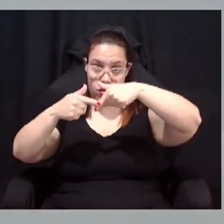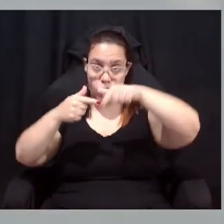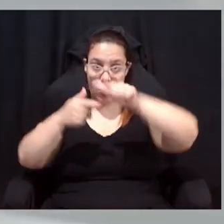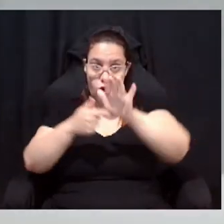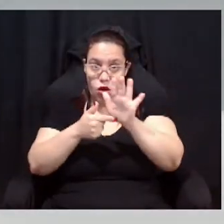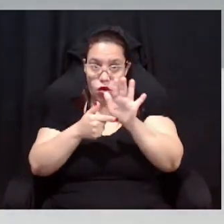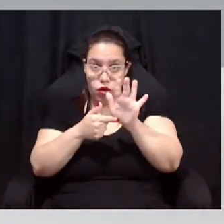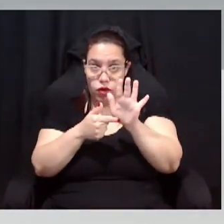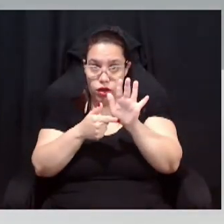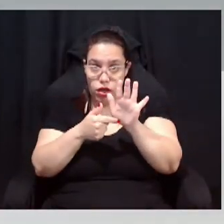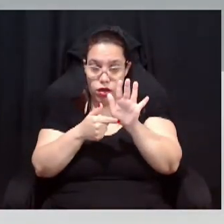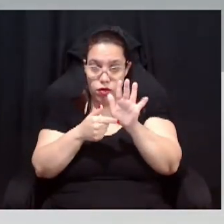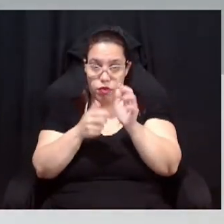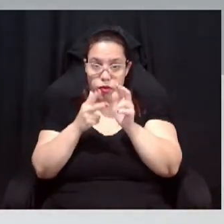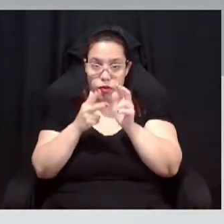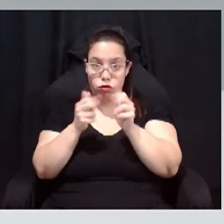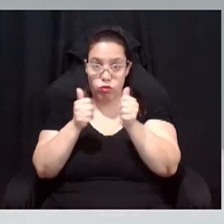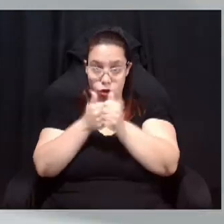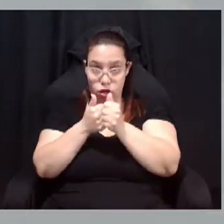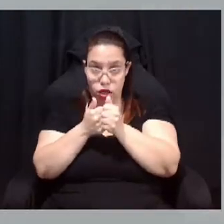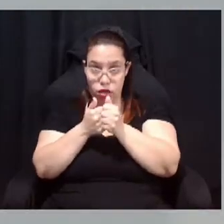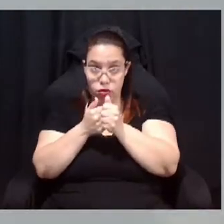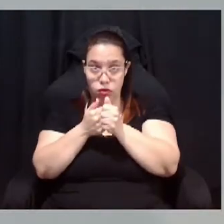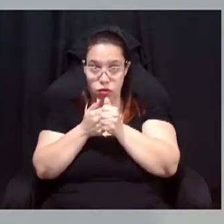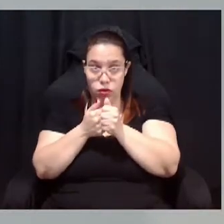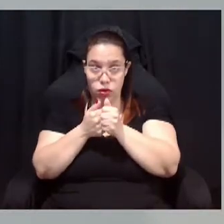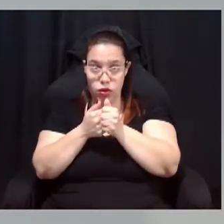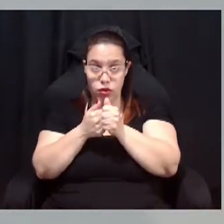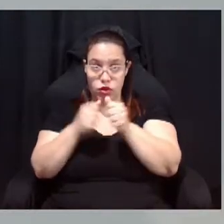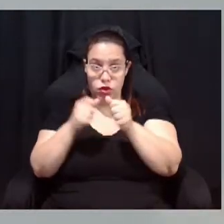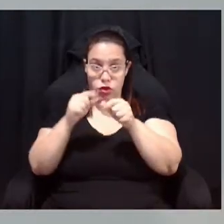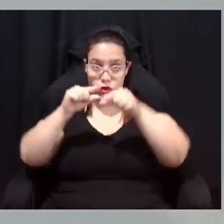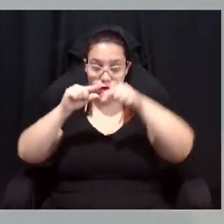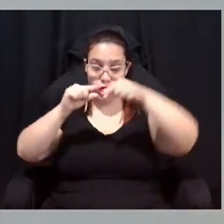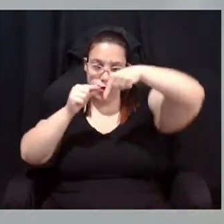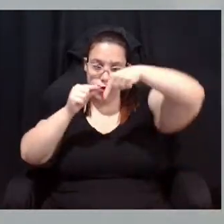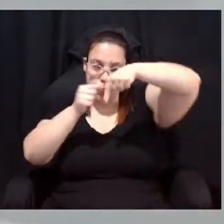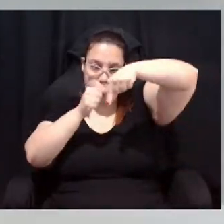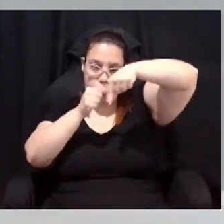bom? Então a gente vem, faz a voltinha aqui de novo,